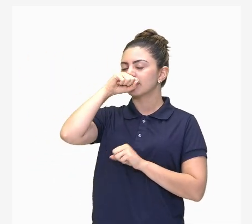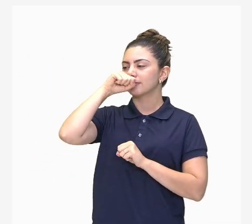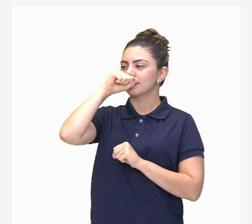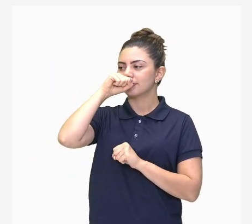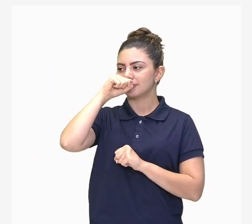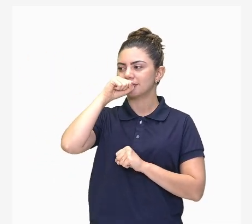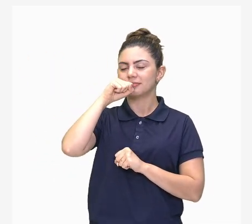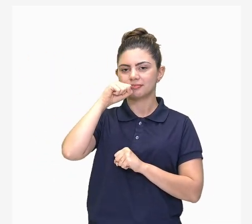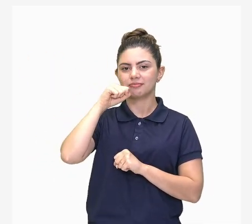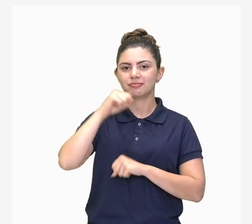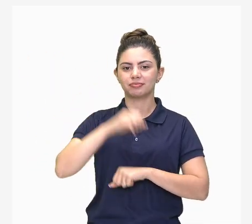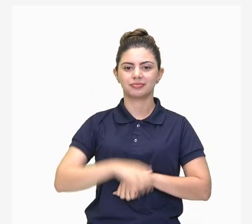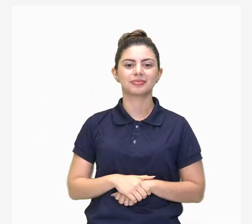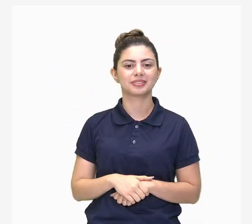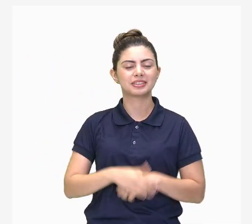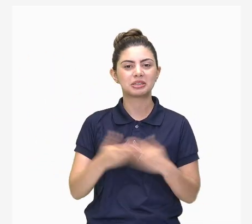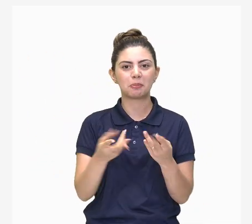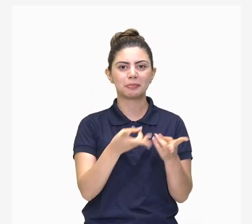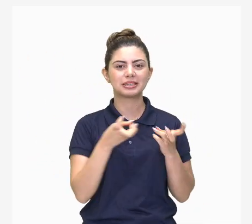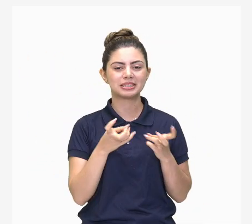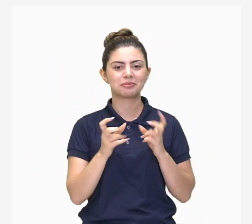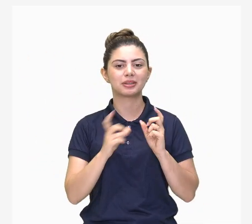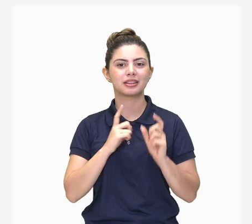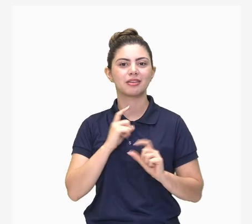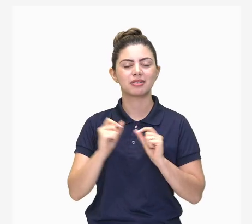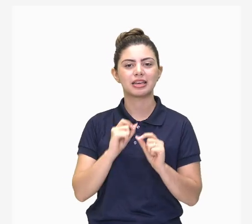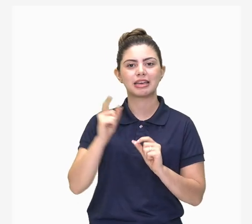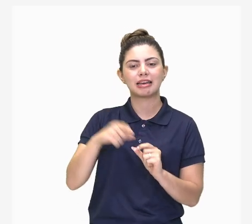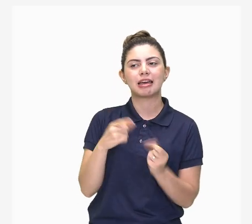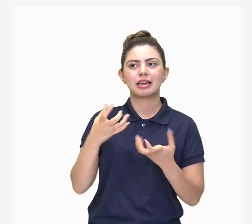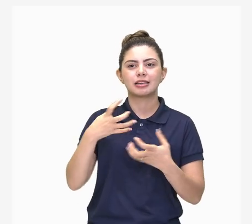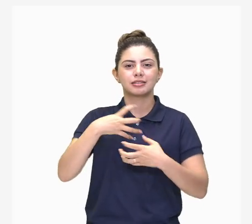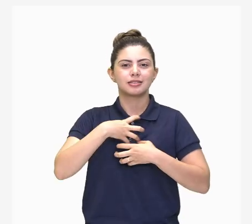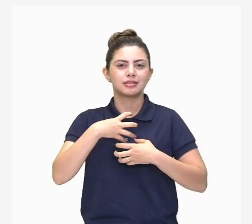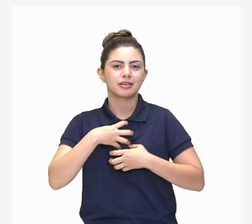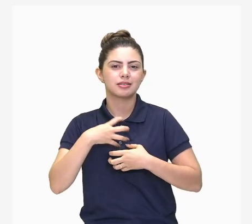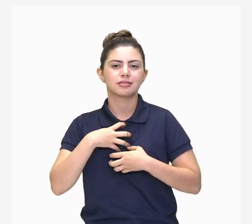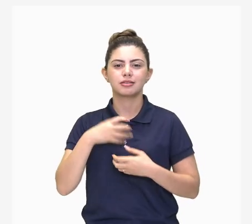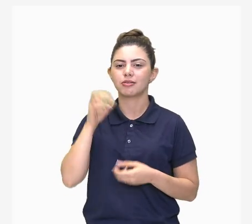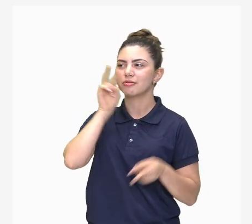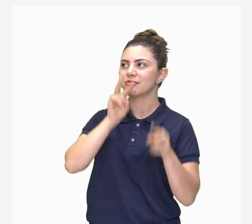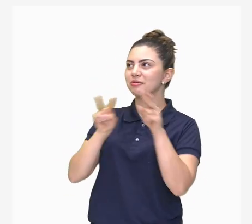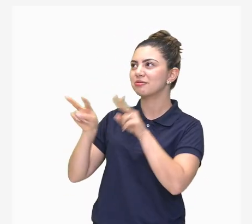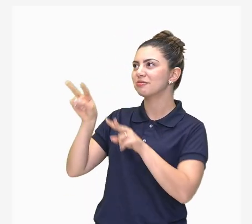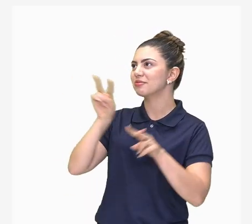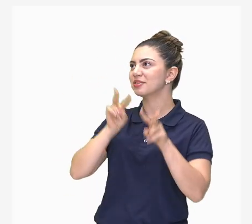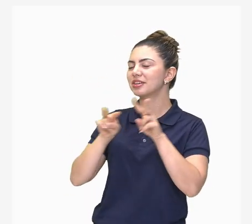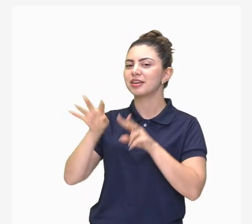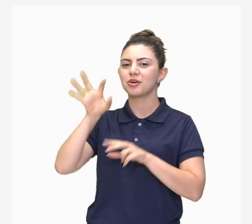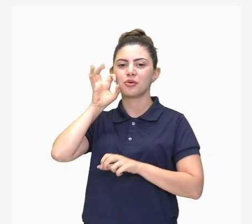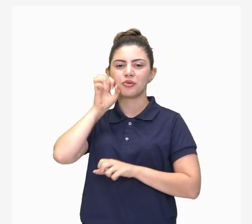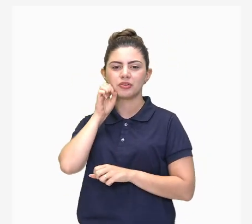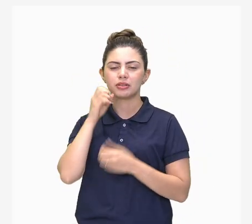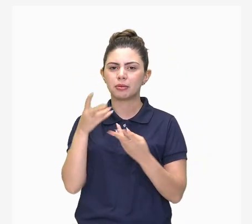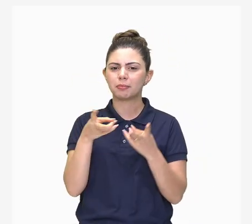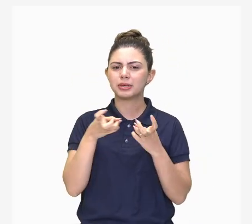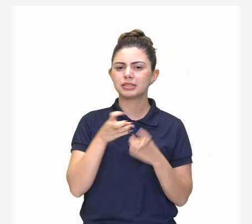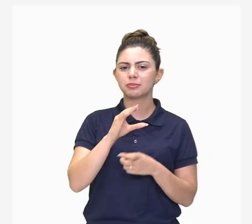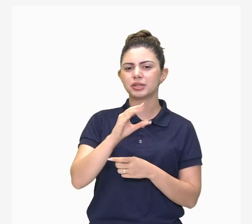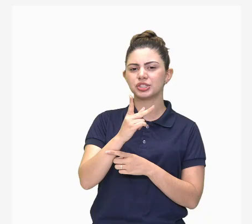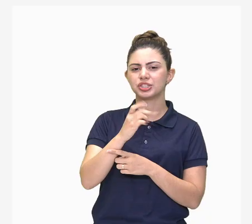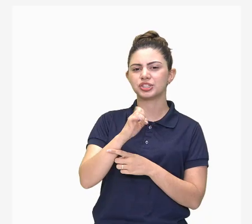essa mistura, né, turma, de sensações. Então, nesse caso aqui, cheiro, ele faz